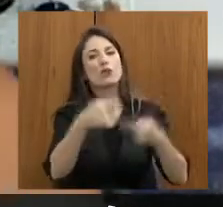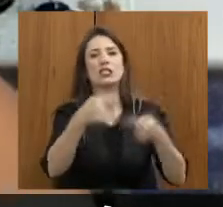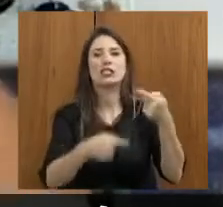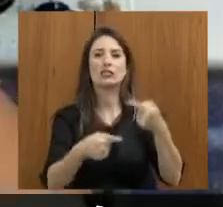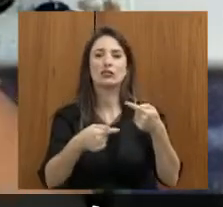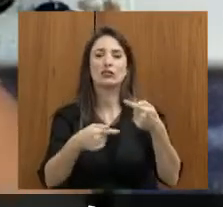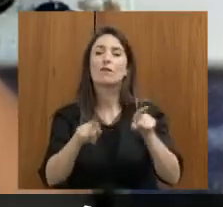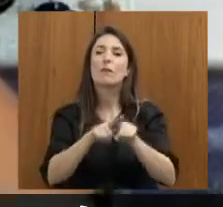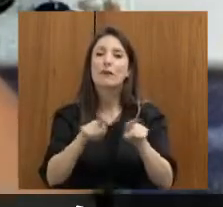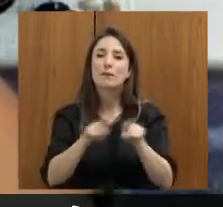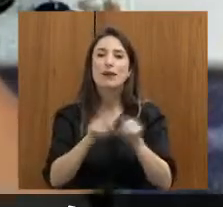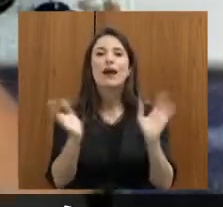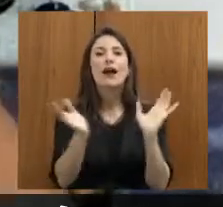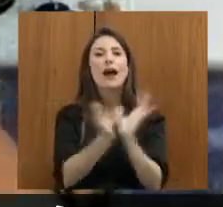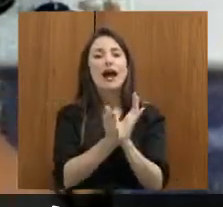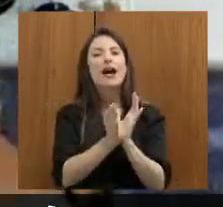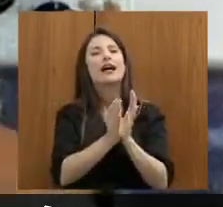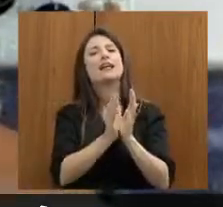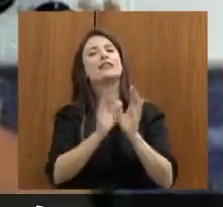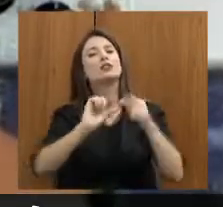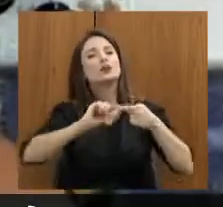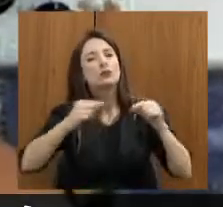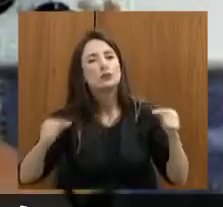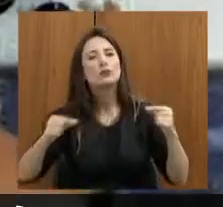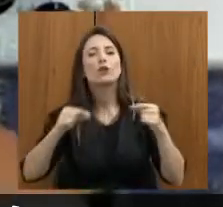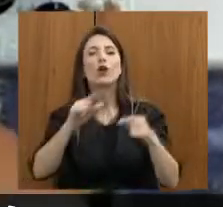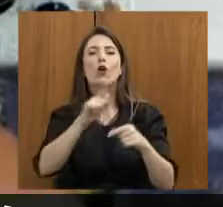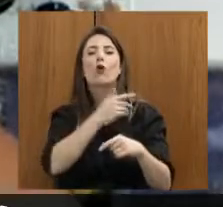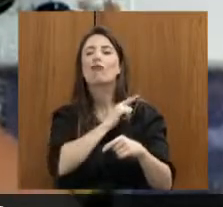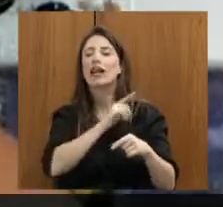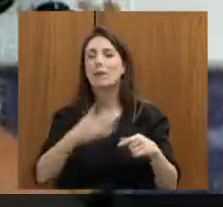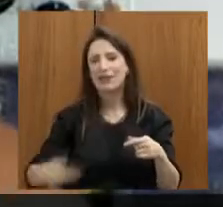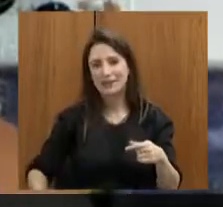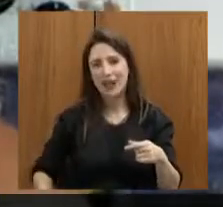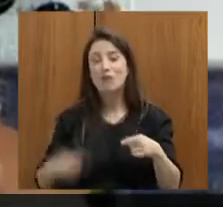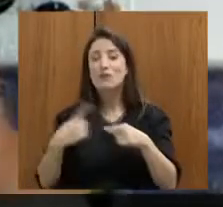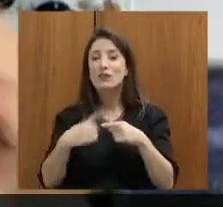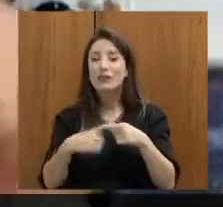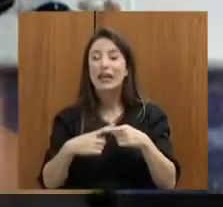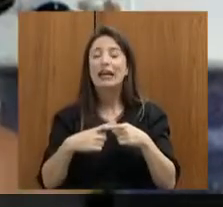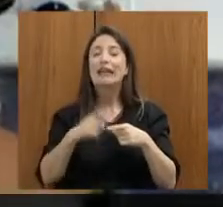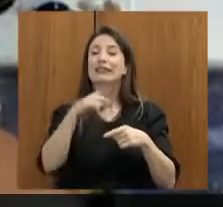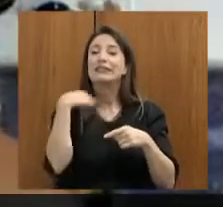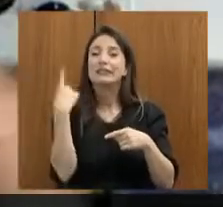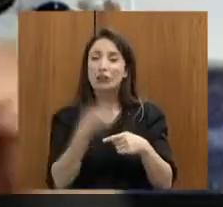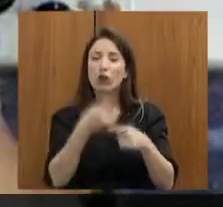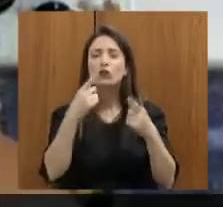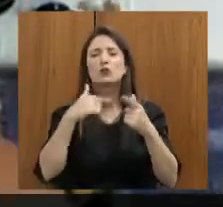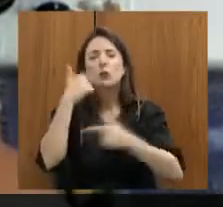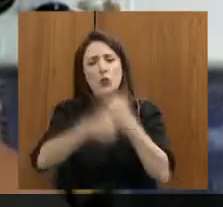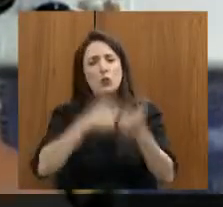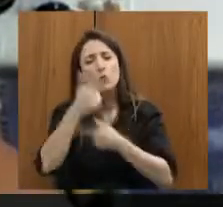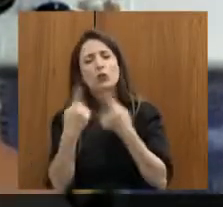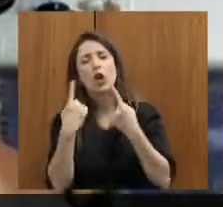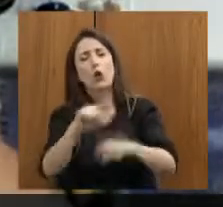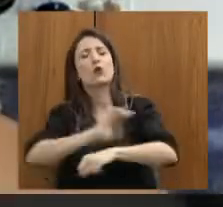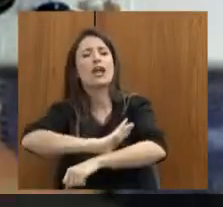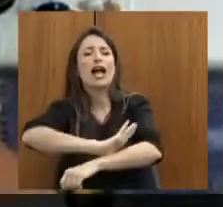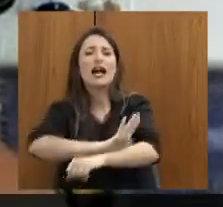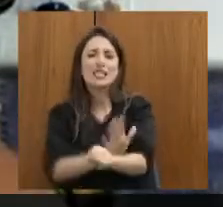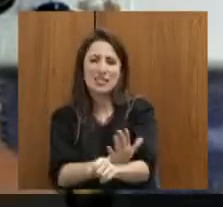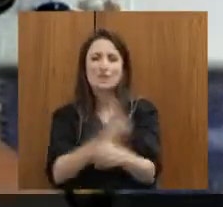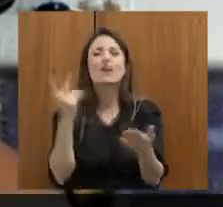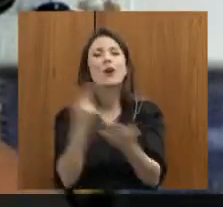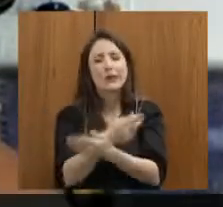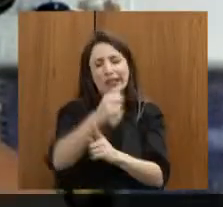vários pontos da estrutura governamental Afinal a gente está lutando contra o racismo ainda enraizada em todas as estruturas da nossa sociedade então quando eu tiver